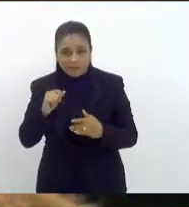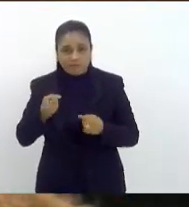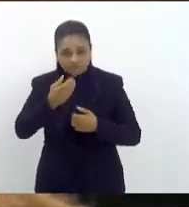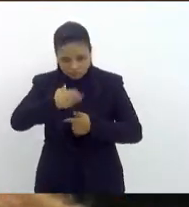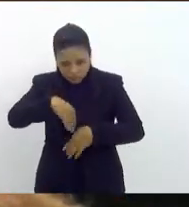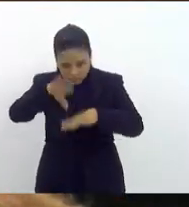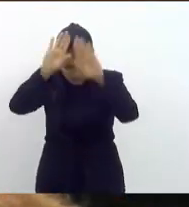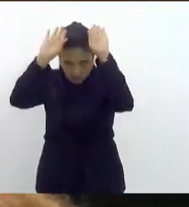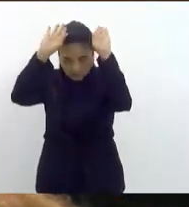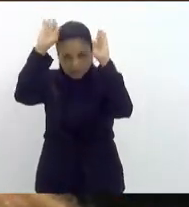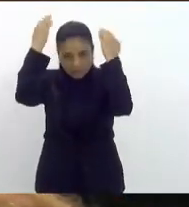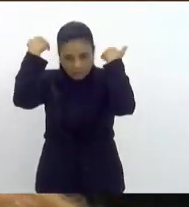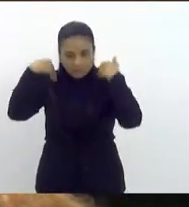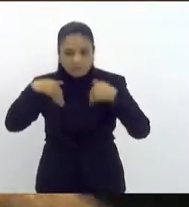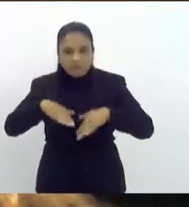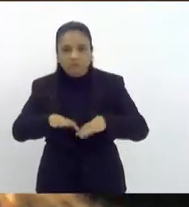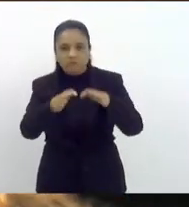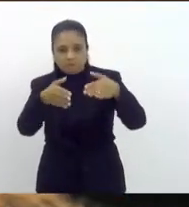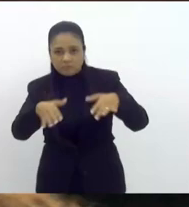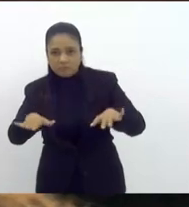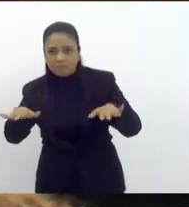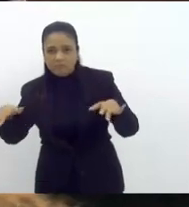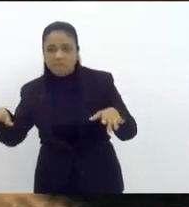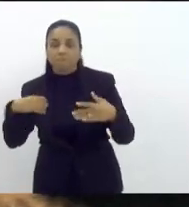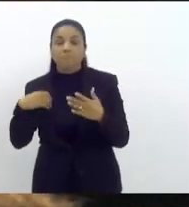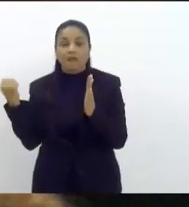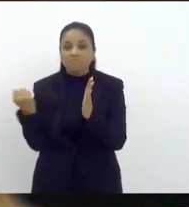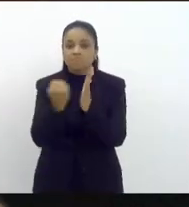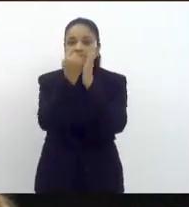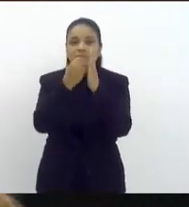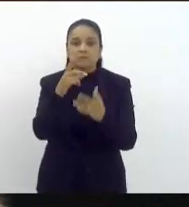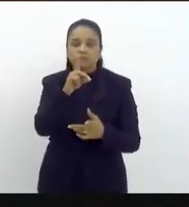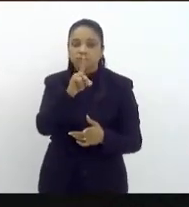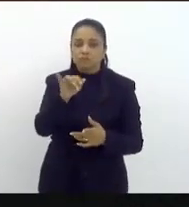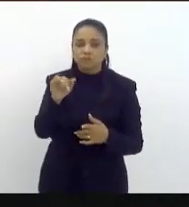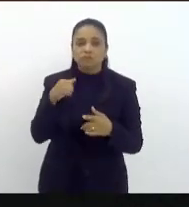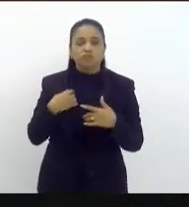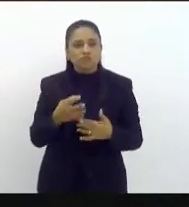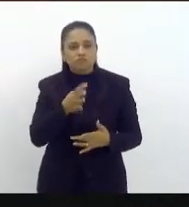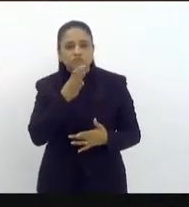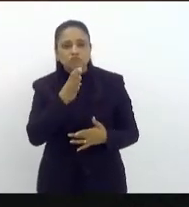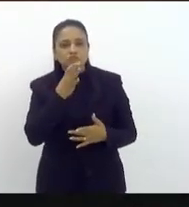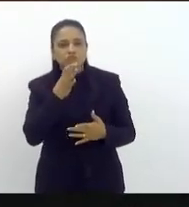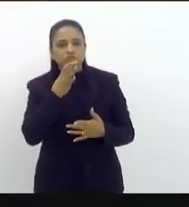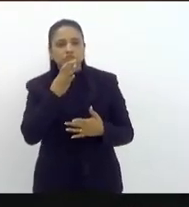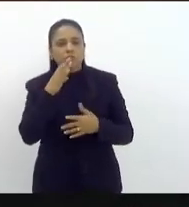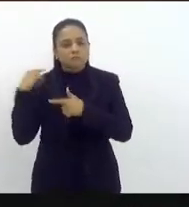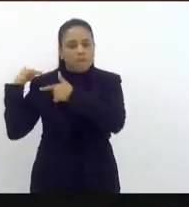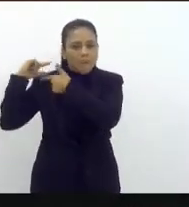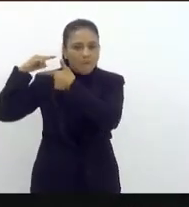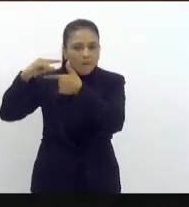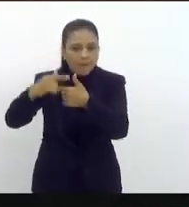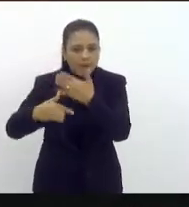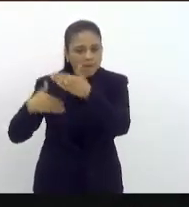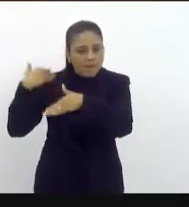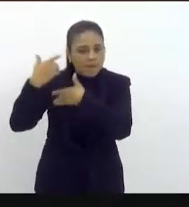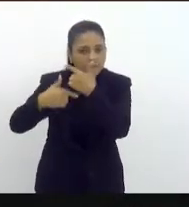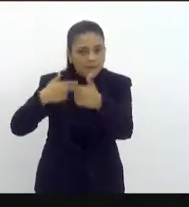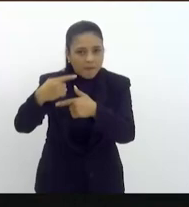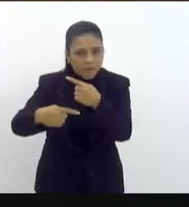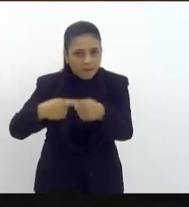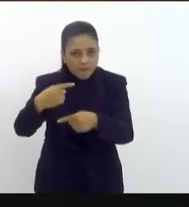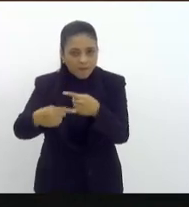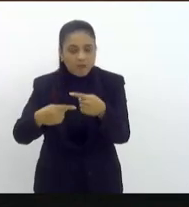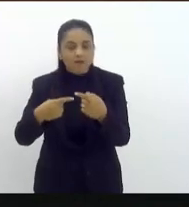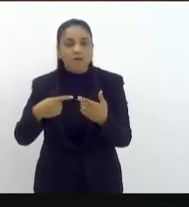só dessas datas rememorarem a possibilidade de reconhecimento da ancestralidade Africana e